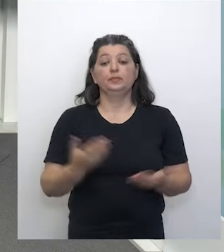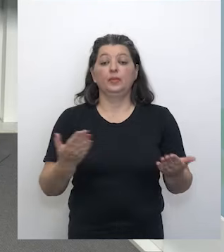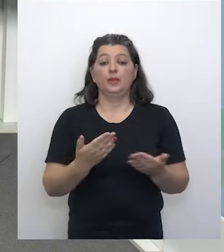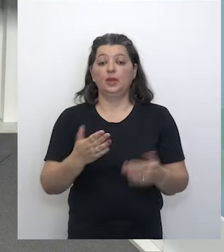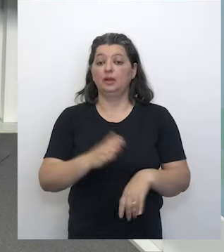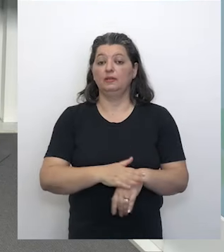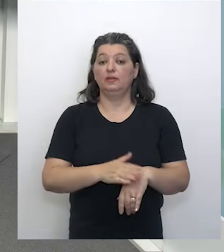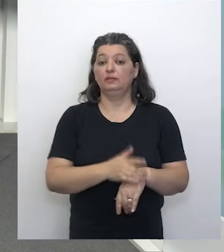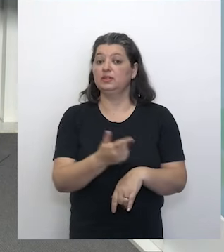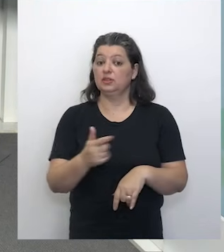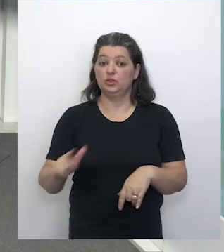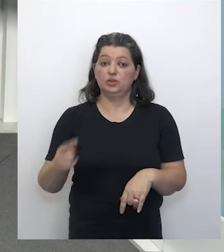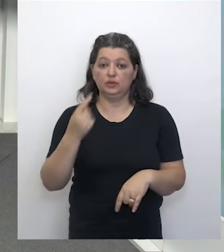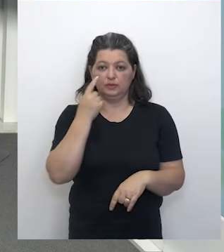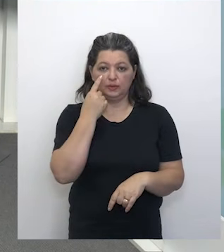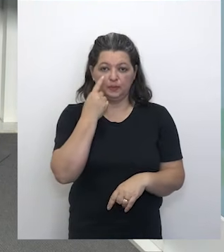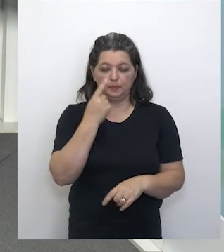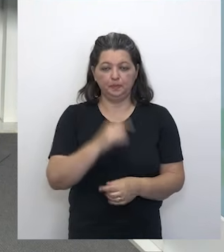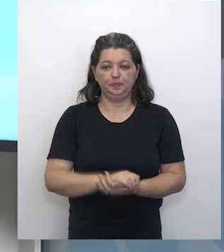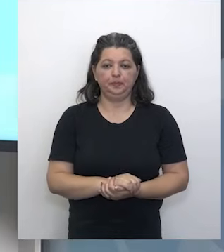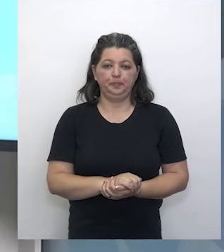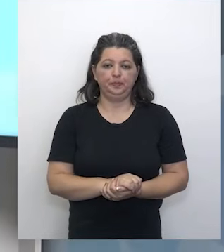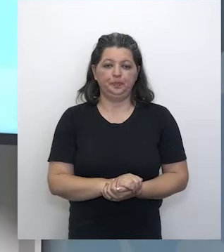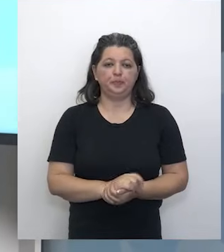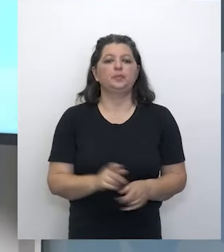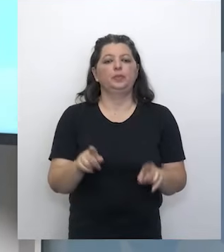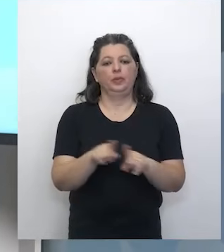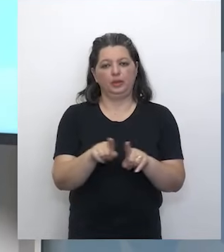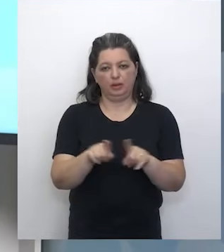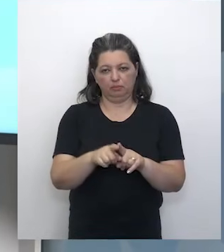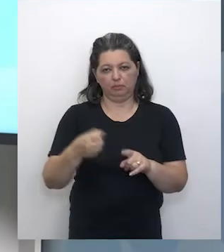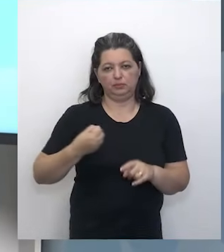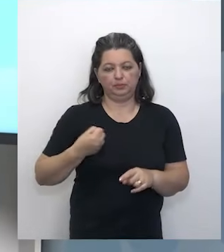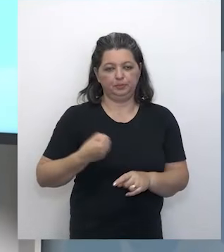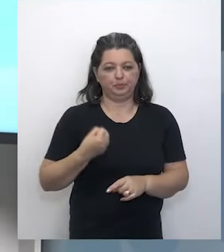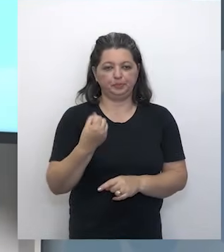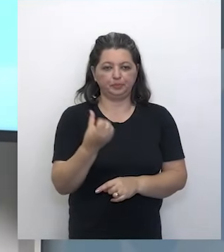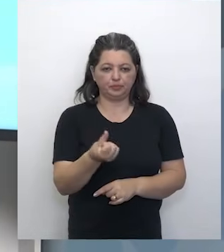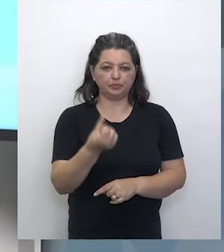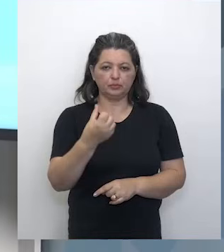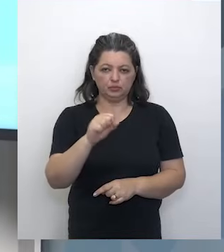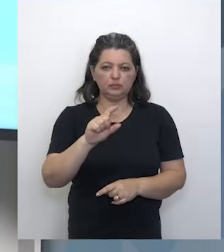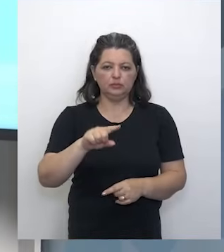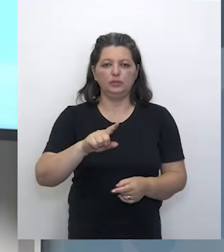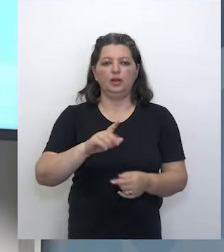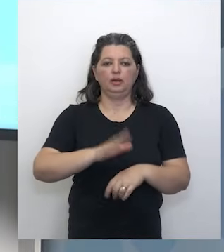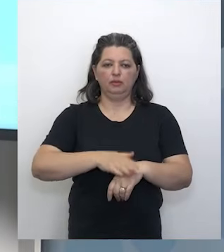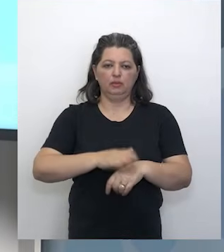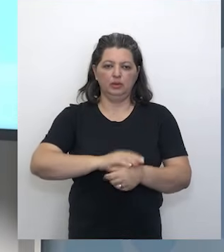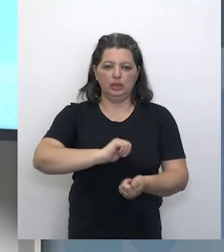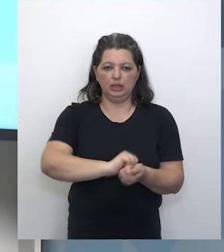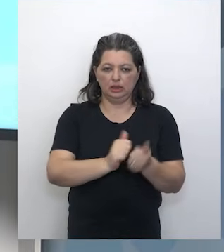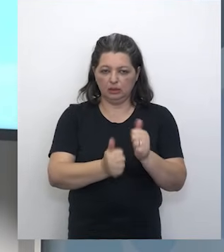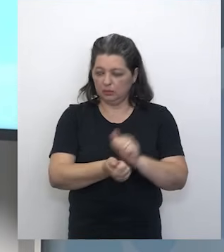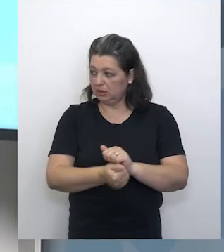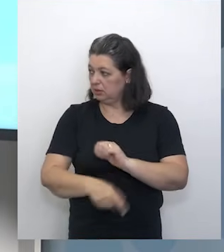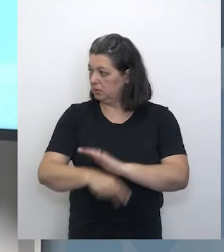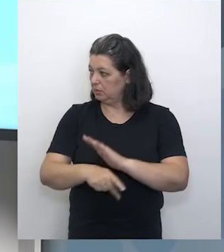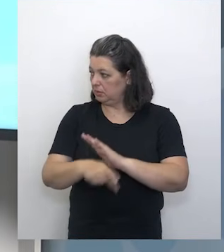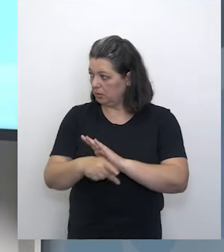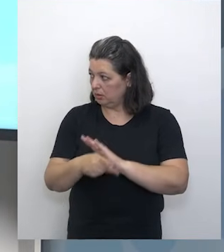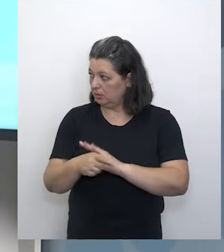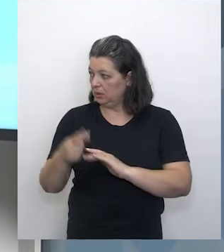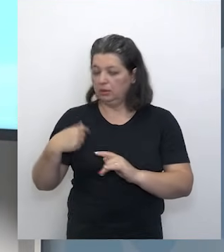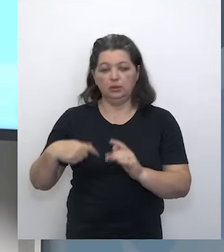de novo, vamos fazer para esse aqui, tá certo? Também é da página 68, eu adaptei aí também. Eu coloquei como raiz quadrada, mas ali